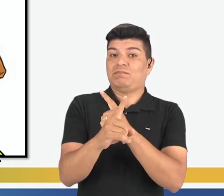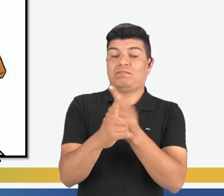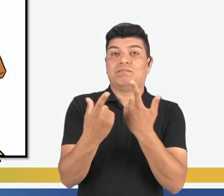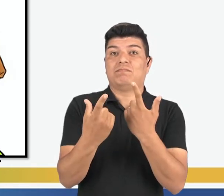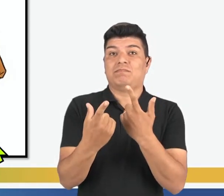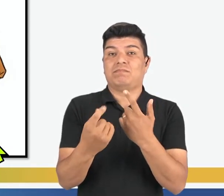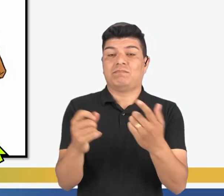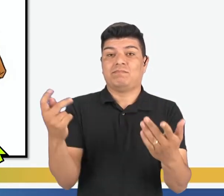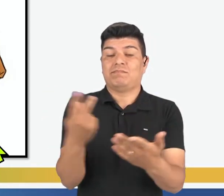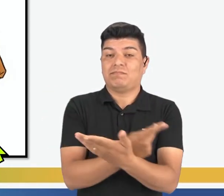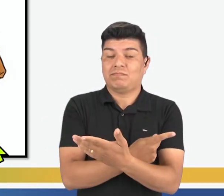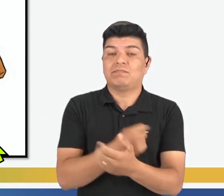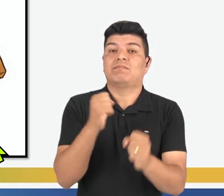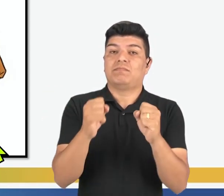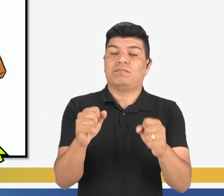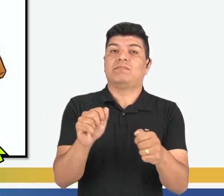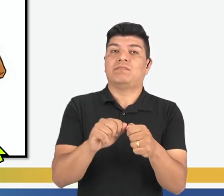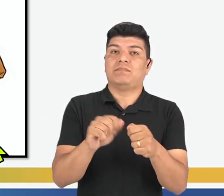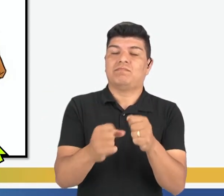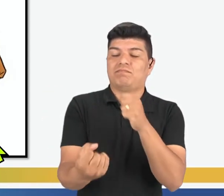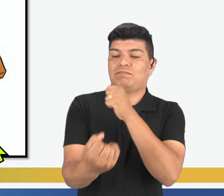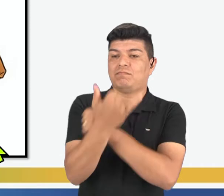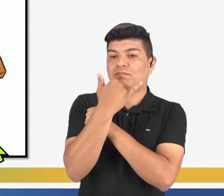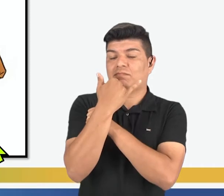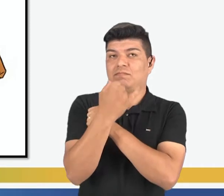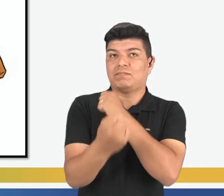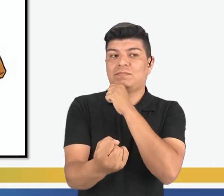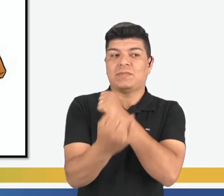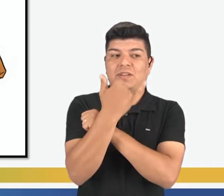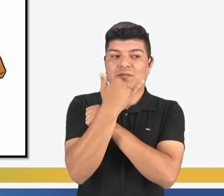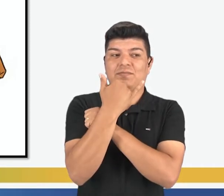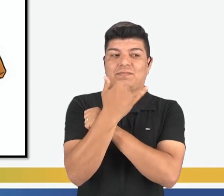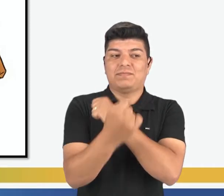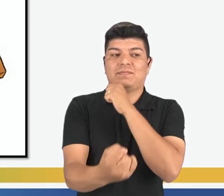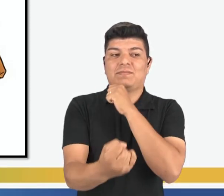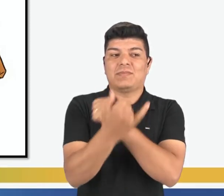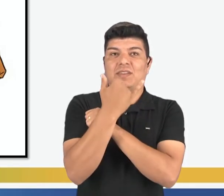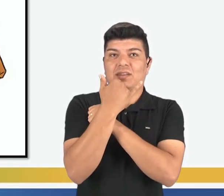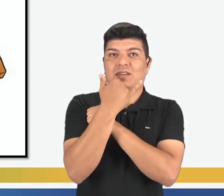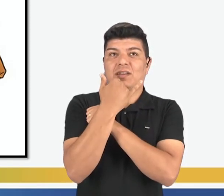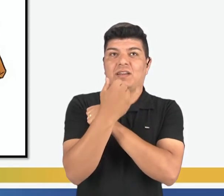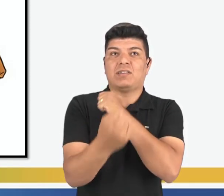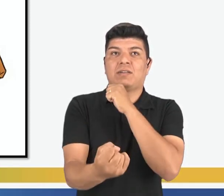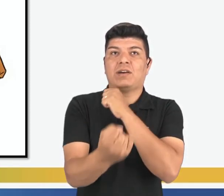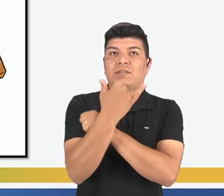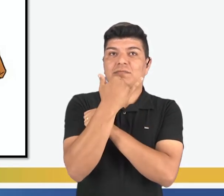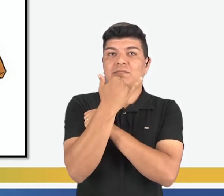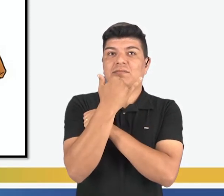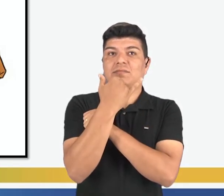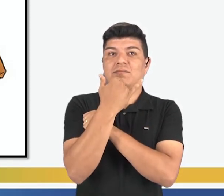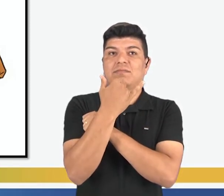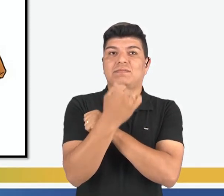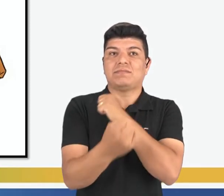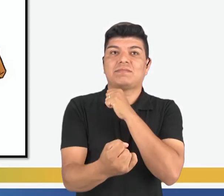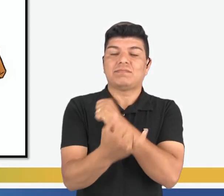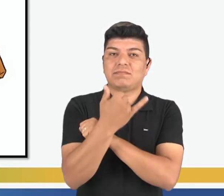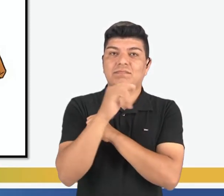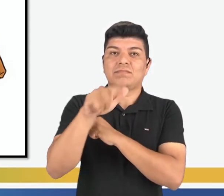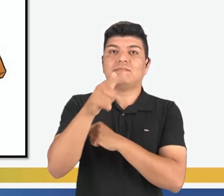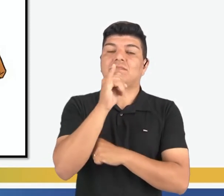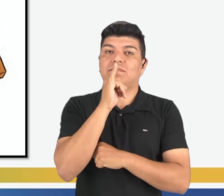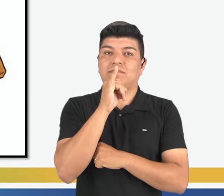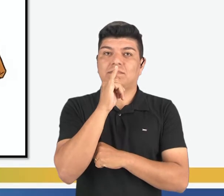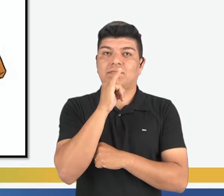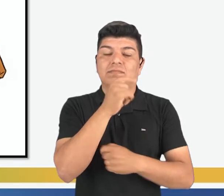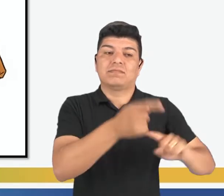fazer isso um para o outro, dizendo que ele ficou lá esperando em vão, tá? Então, isso é outro exemplo aí de